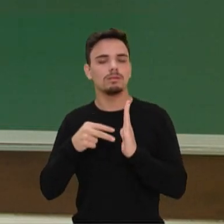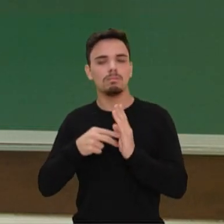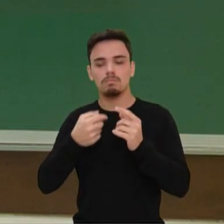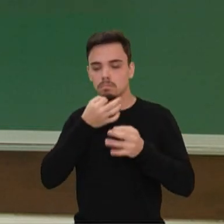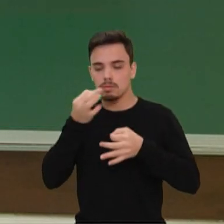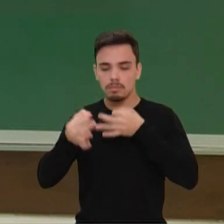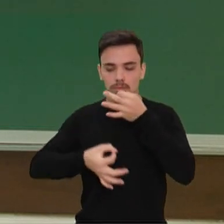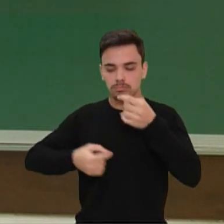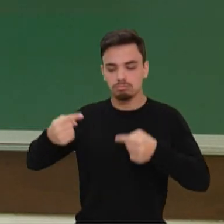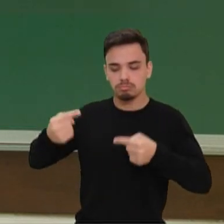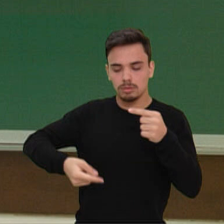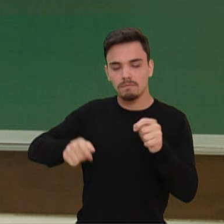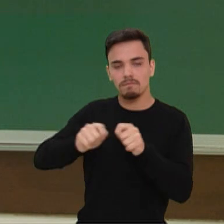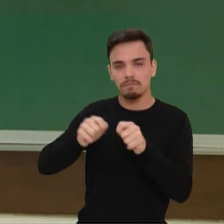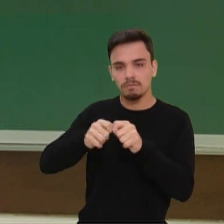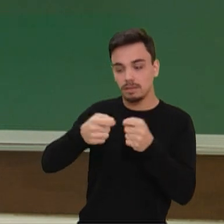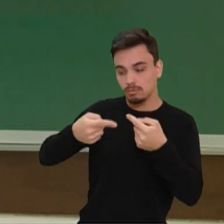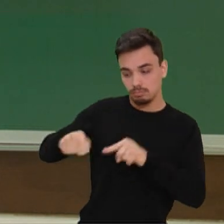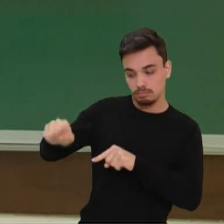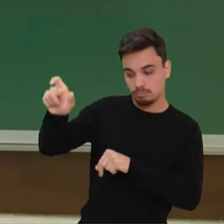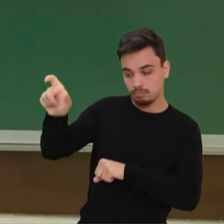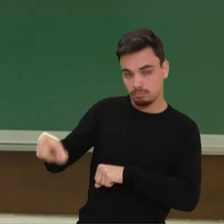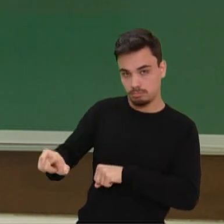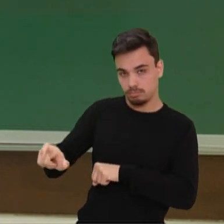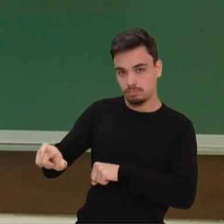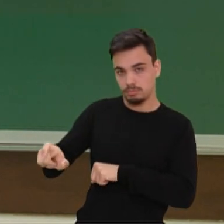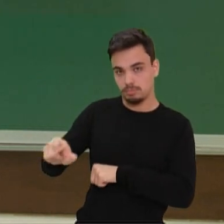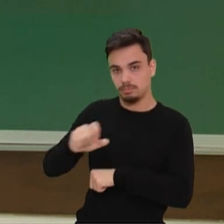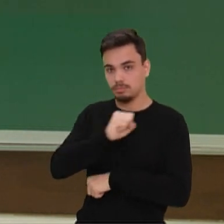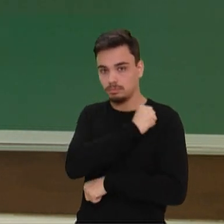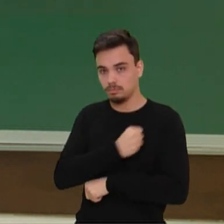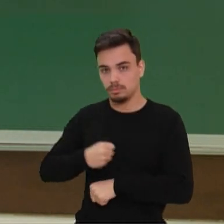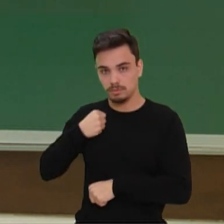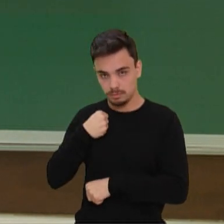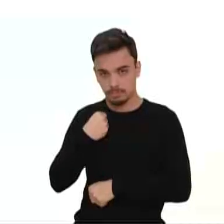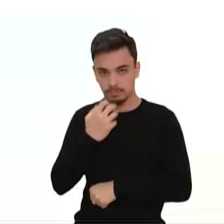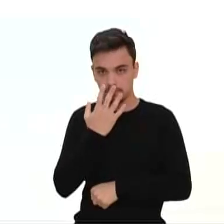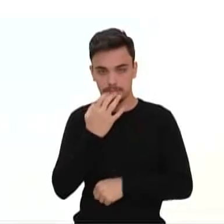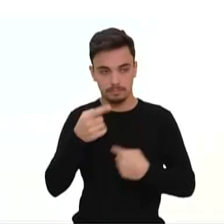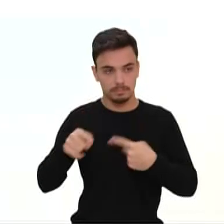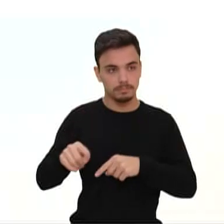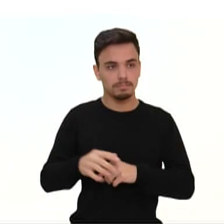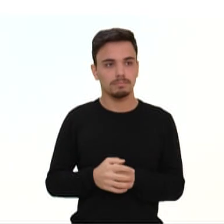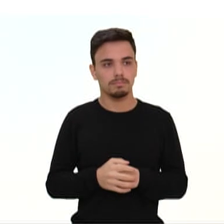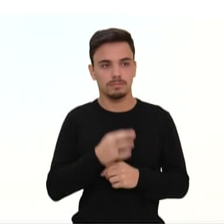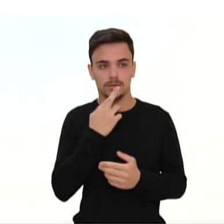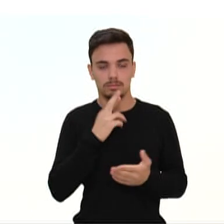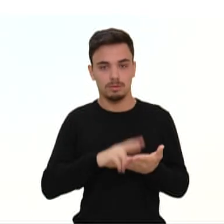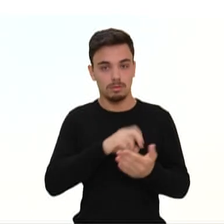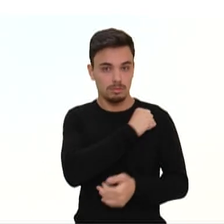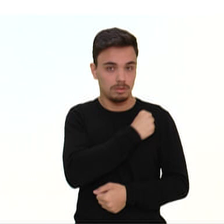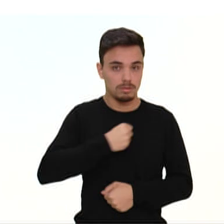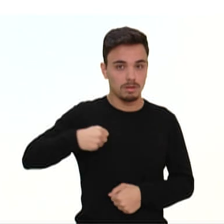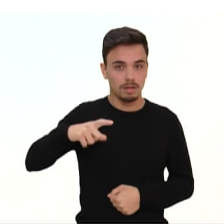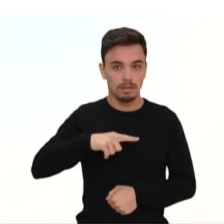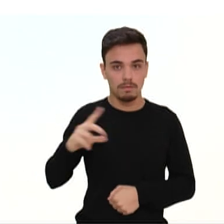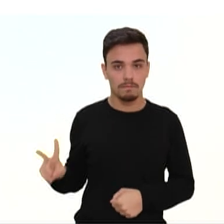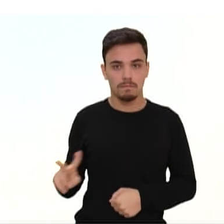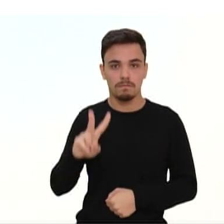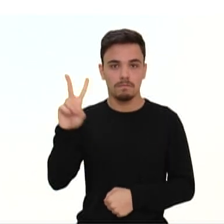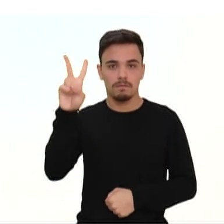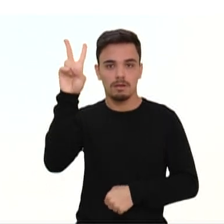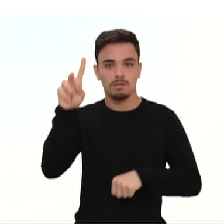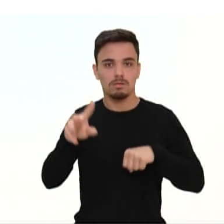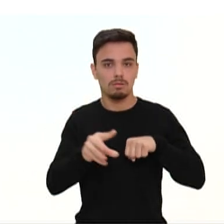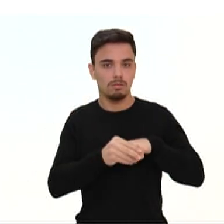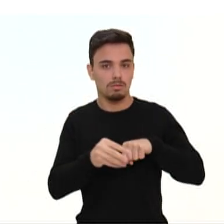que Nietzsche faz a Sócrates? Uma resposta possível, então, seria: Sócrates valoriza o